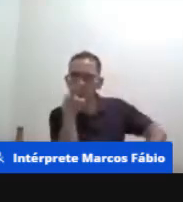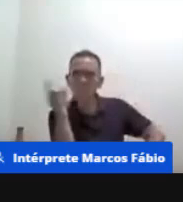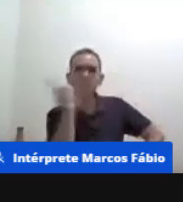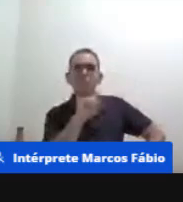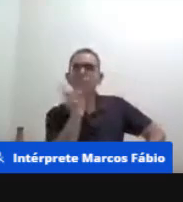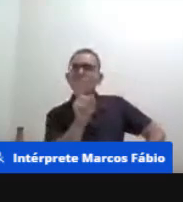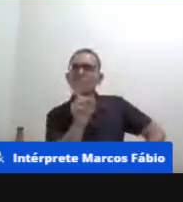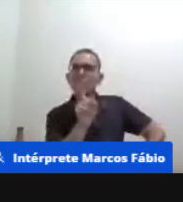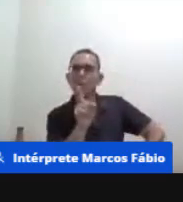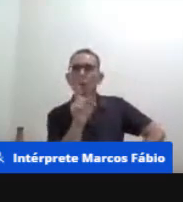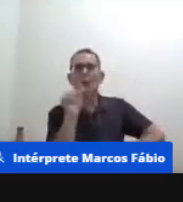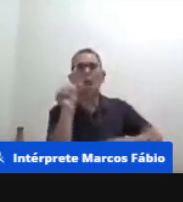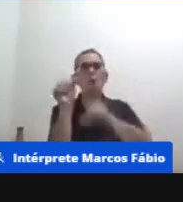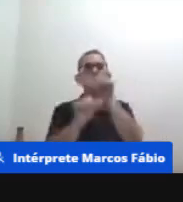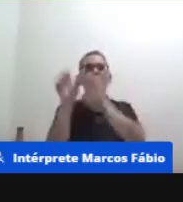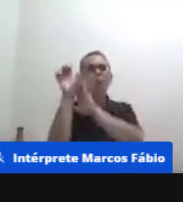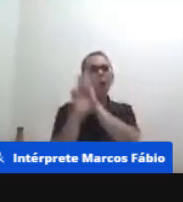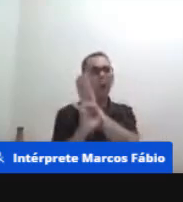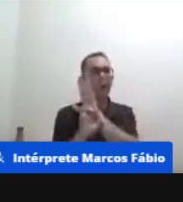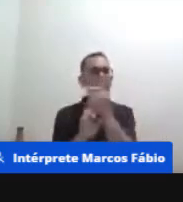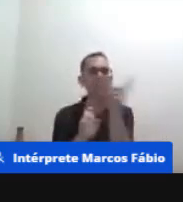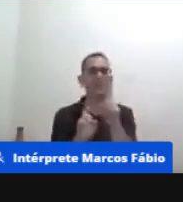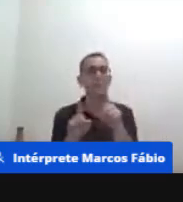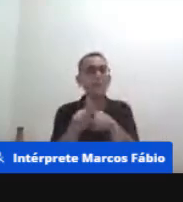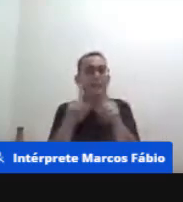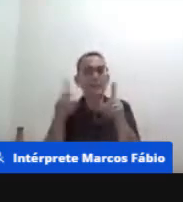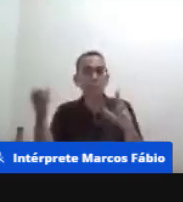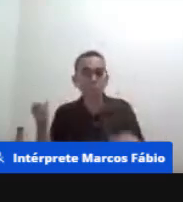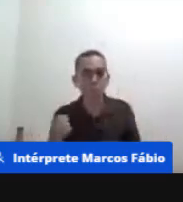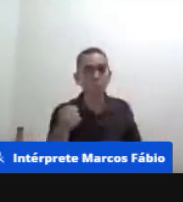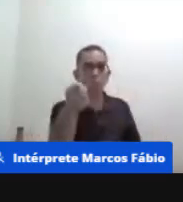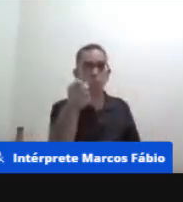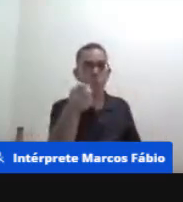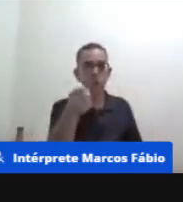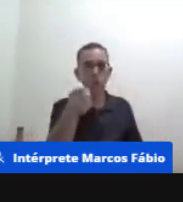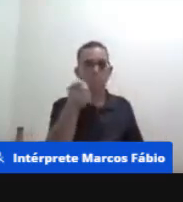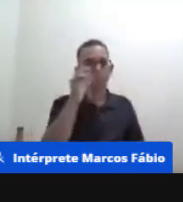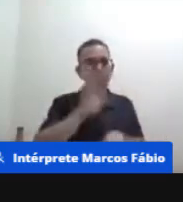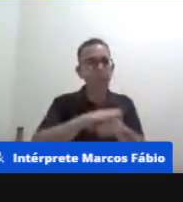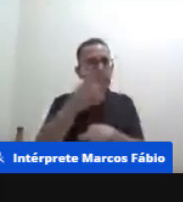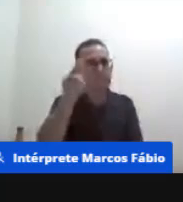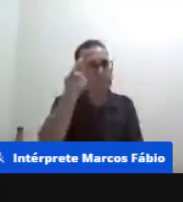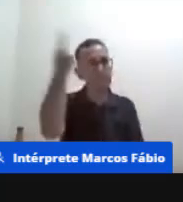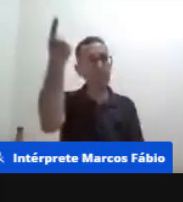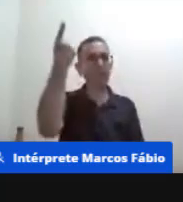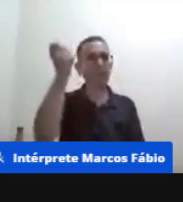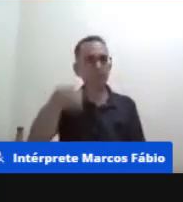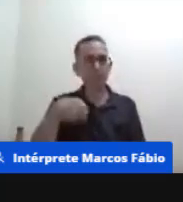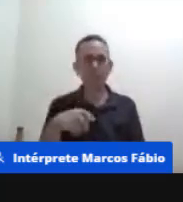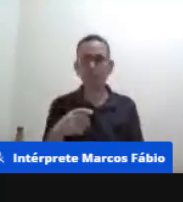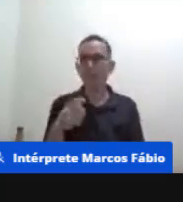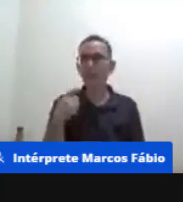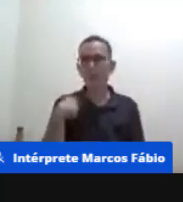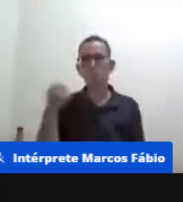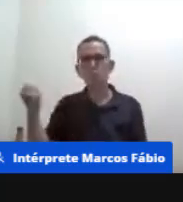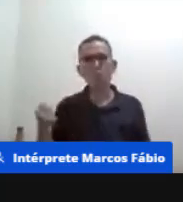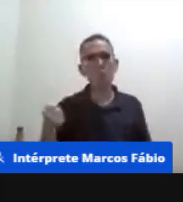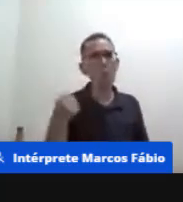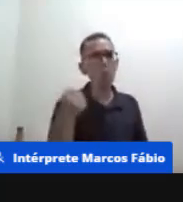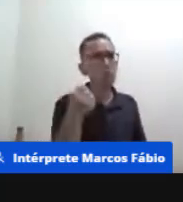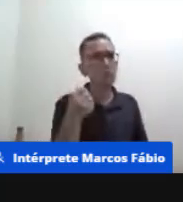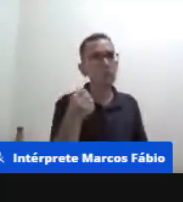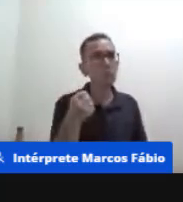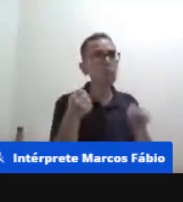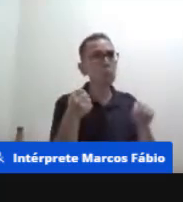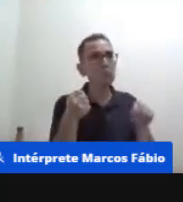sala, mas eu trouxe isso dessa maneira mais estratégica. Então, a tirinha que eu trouxe com informações mais claras,